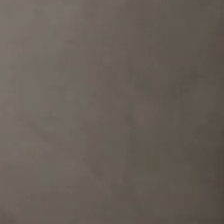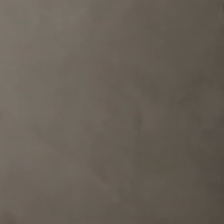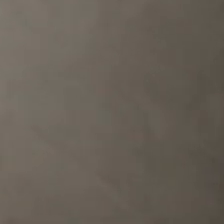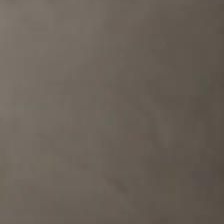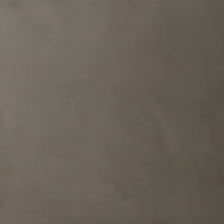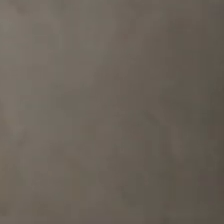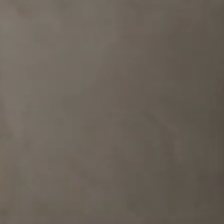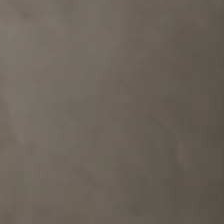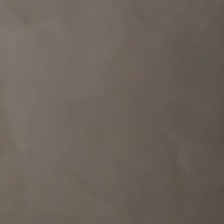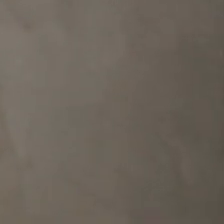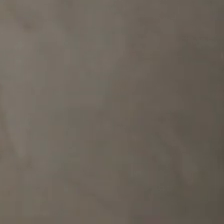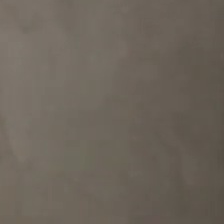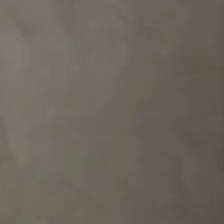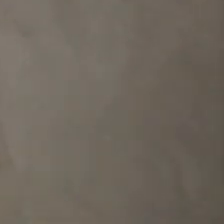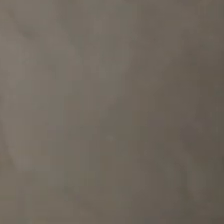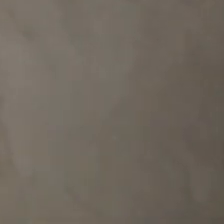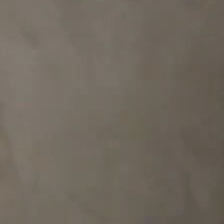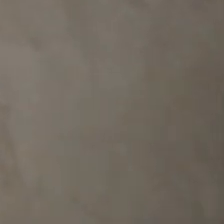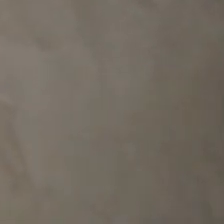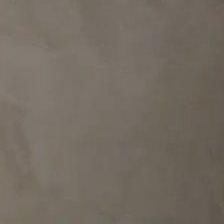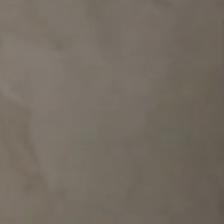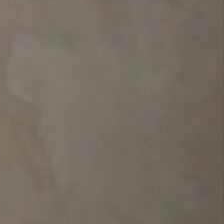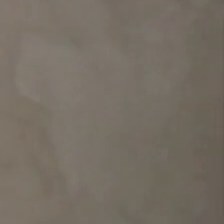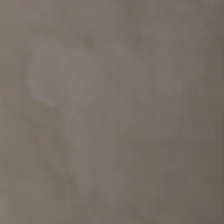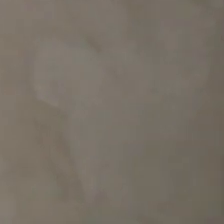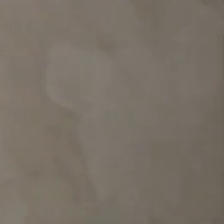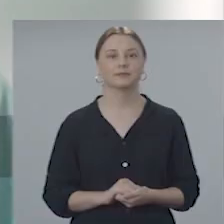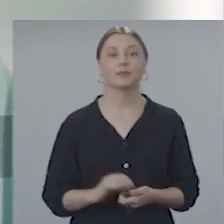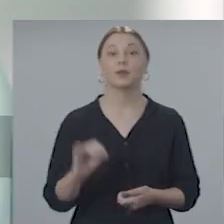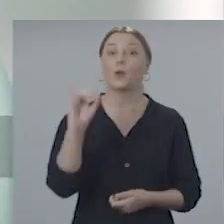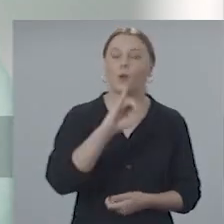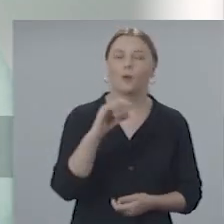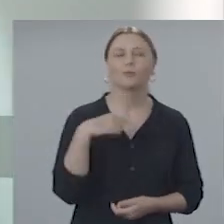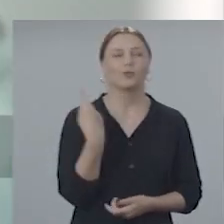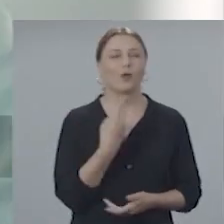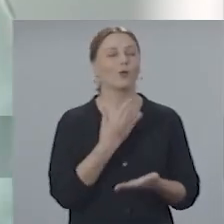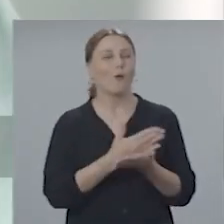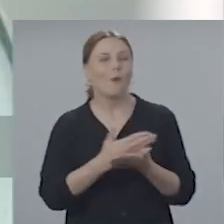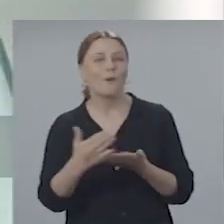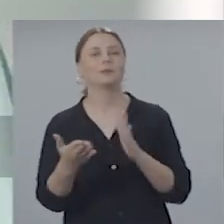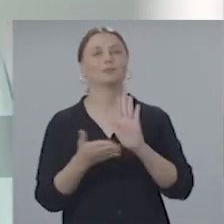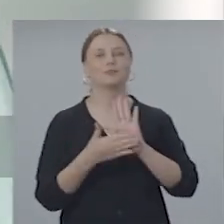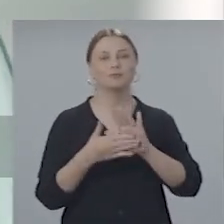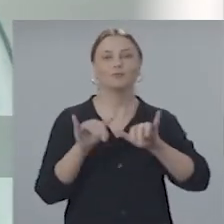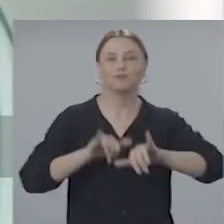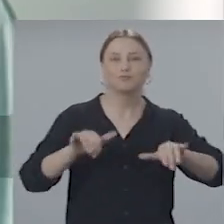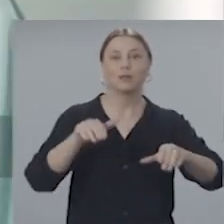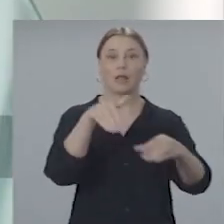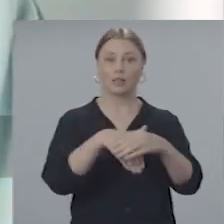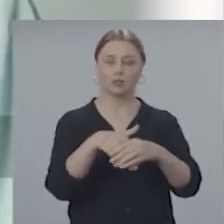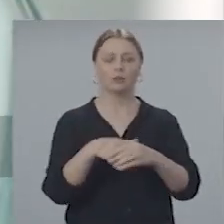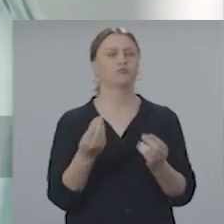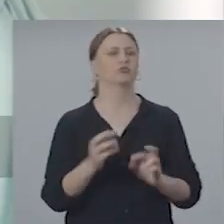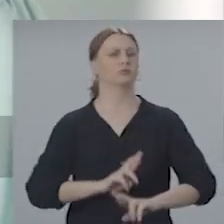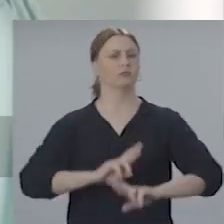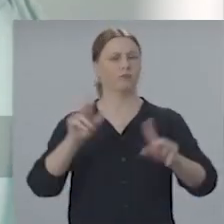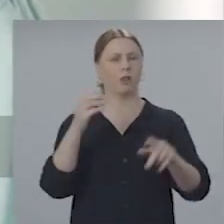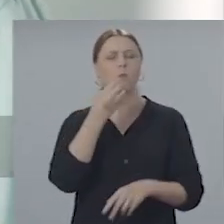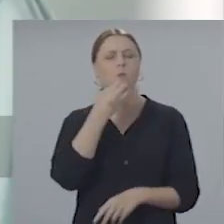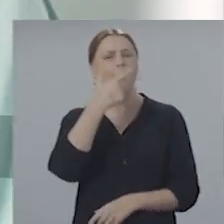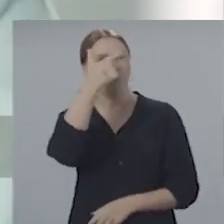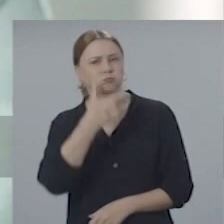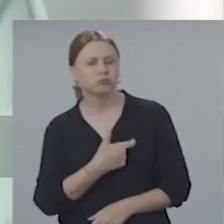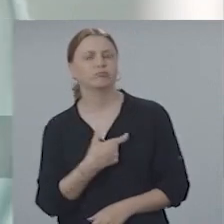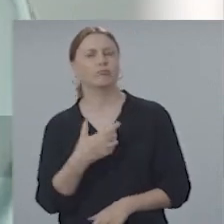Começa agora o programa João Paulo Kleino Bing, prefeito. Olá, estamos iniciando uma campanha eleitoral totalmente diferente.